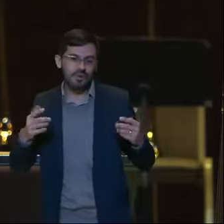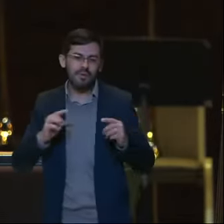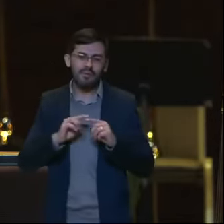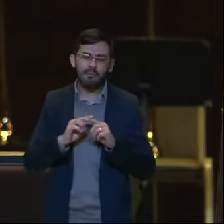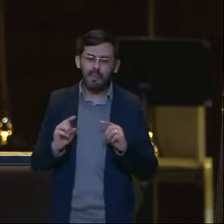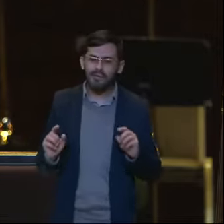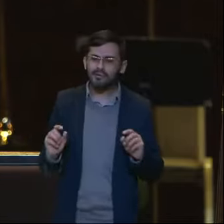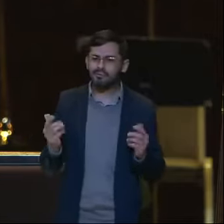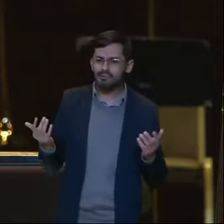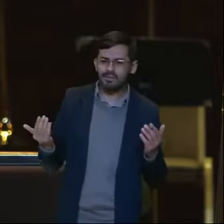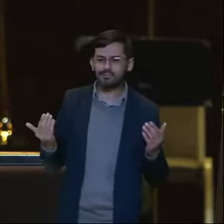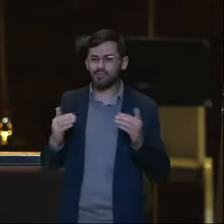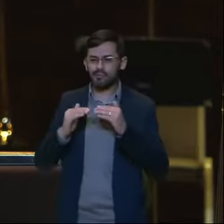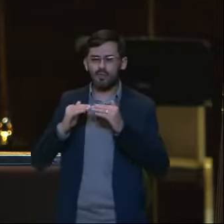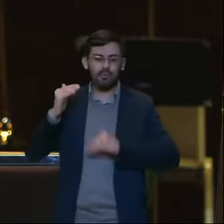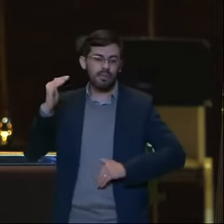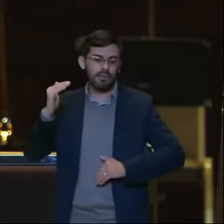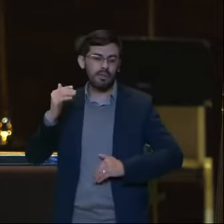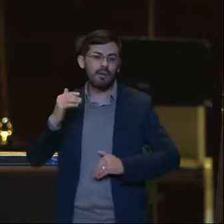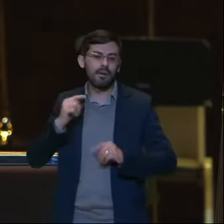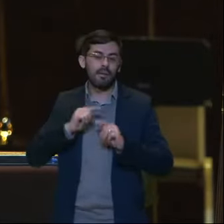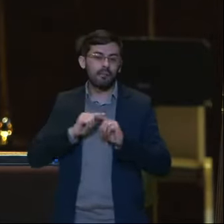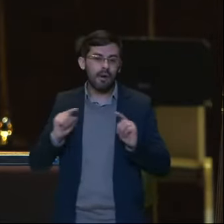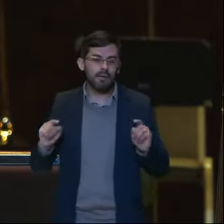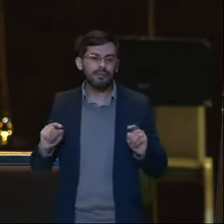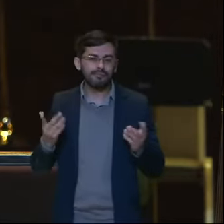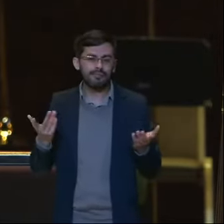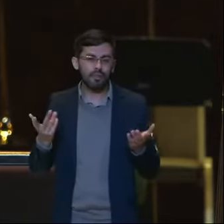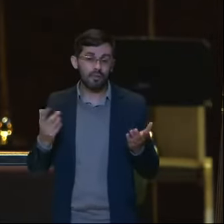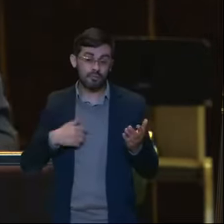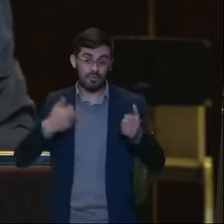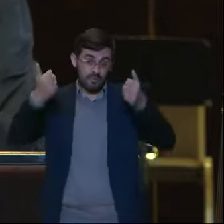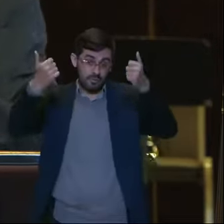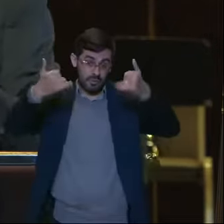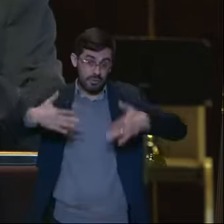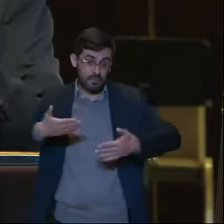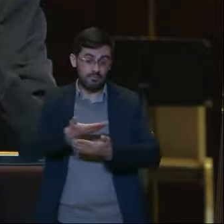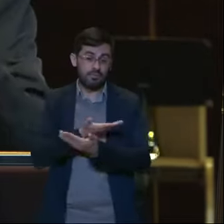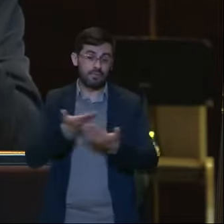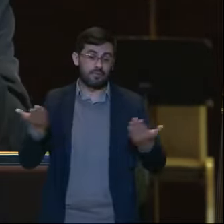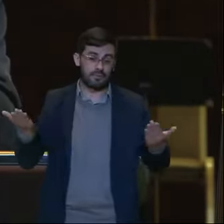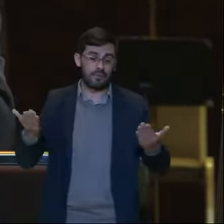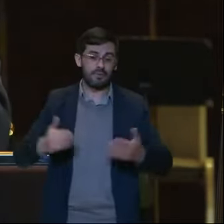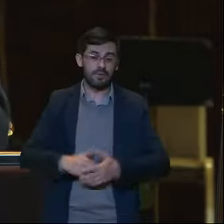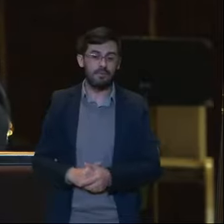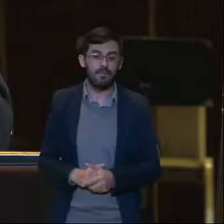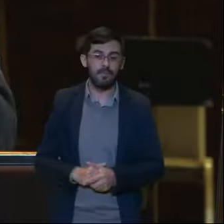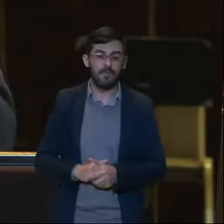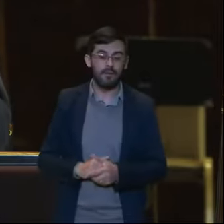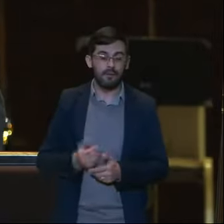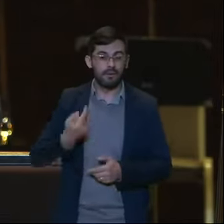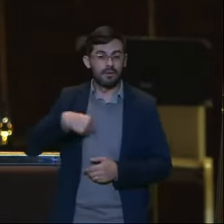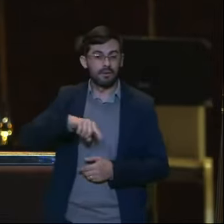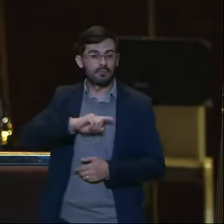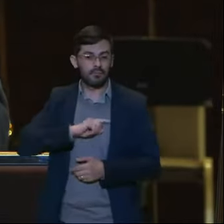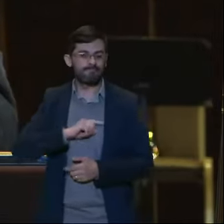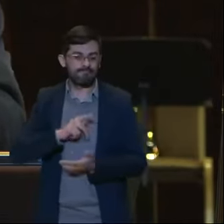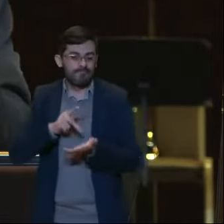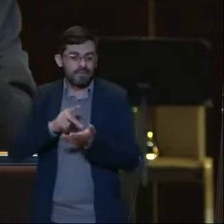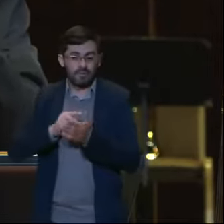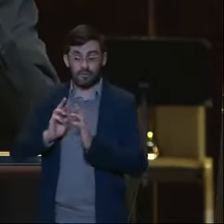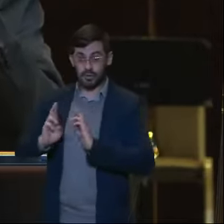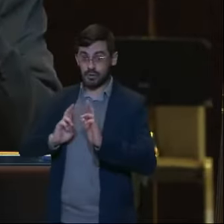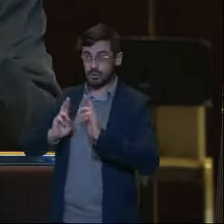glorificar os outros? Eu resolveria esse aparente conflito da seguinte forma, meus irmãos. Nossa intimidade com Deus, ela começa no